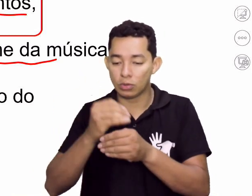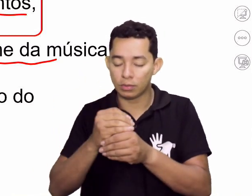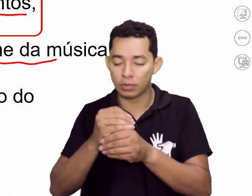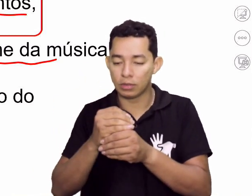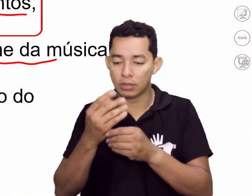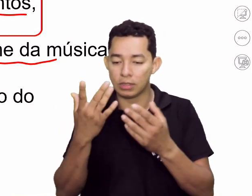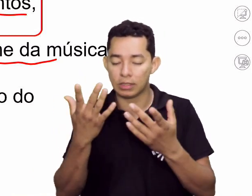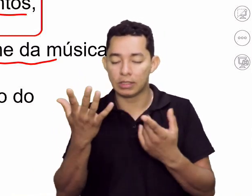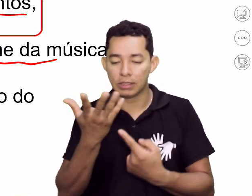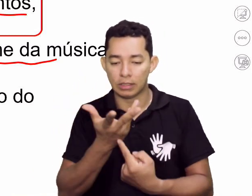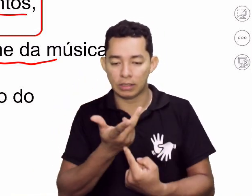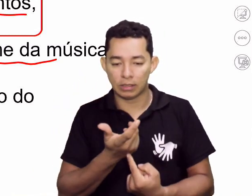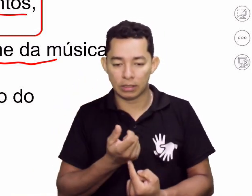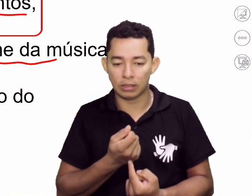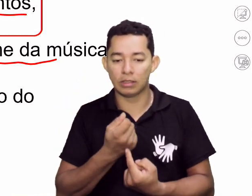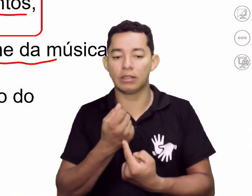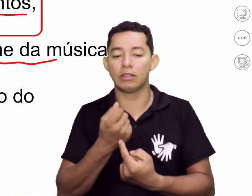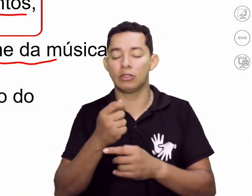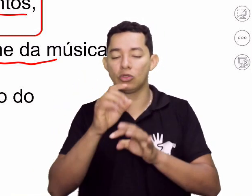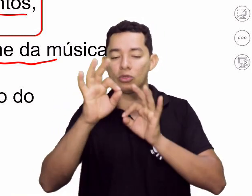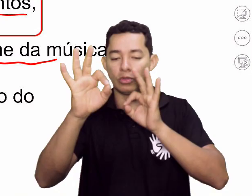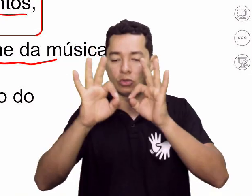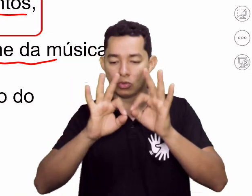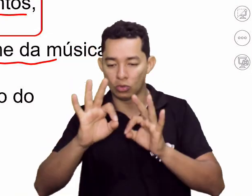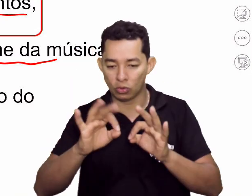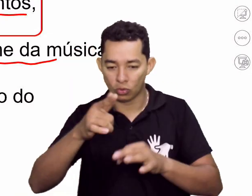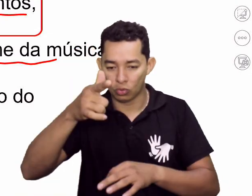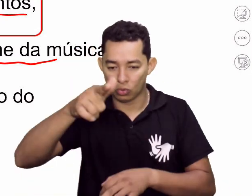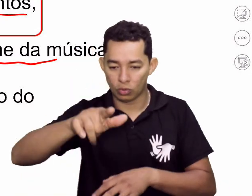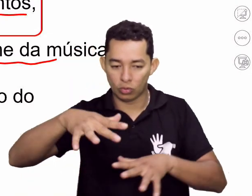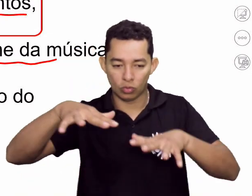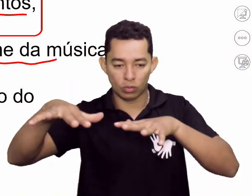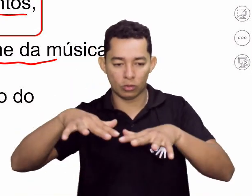movimentos, sentidos e a relação com o público. Então,